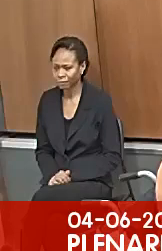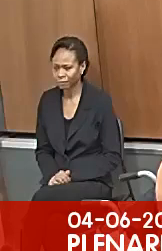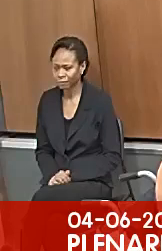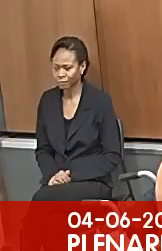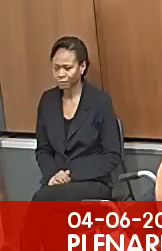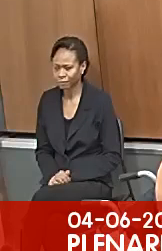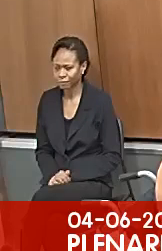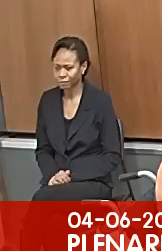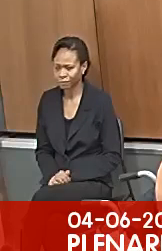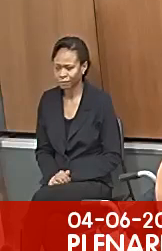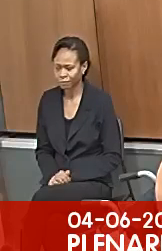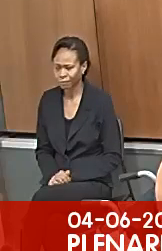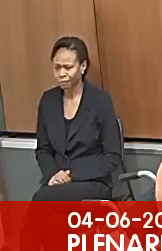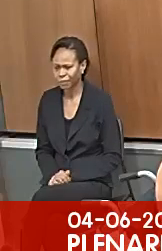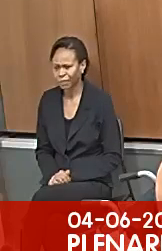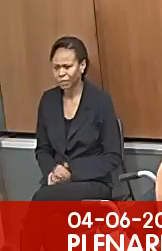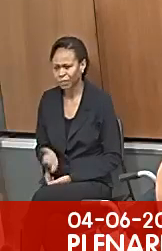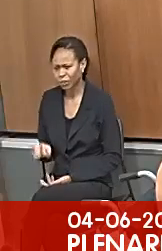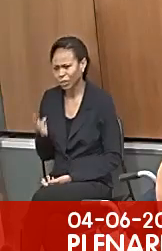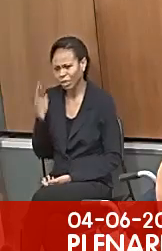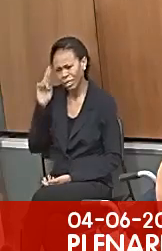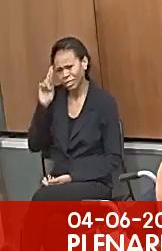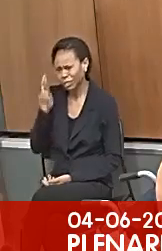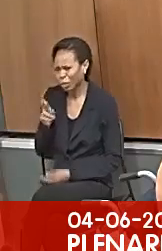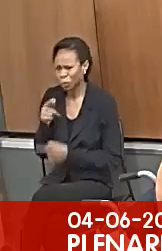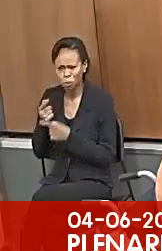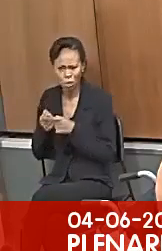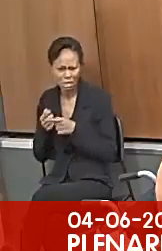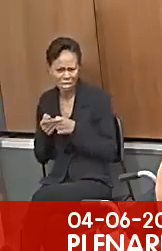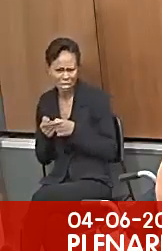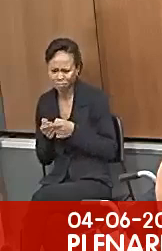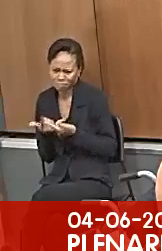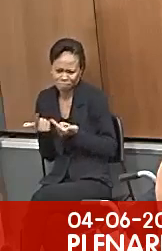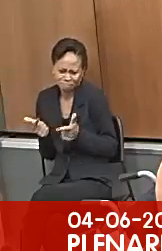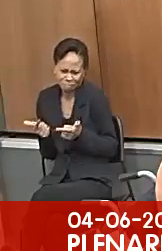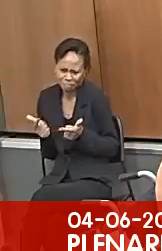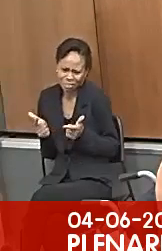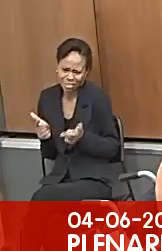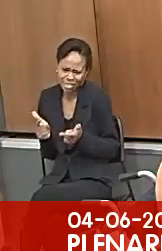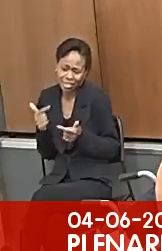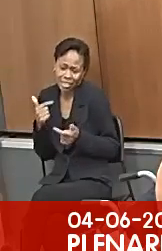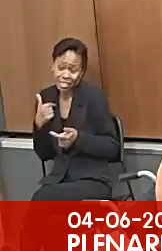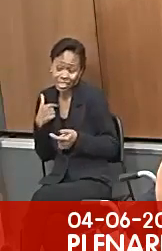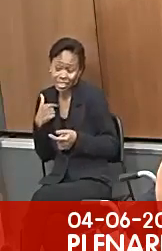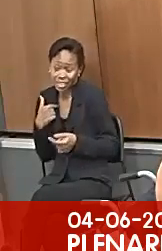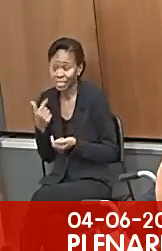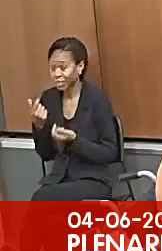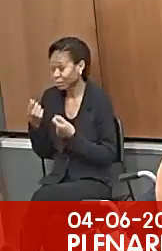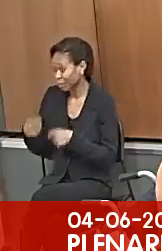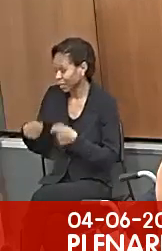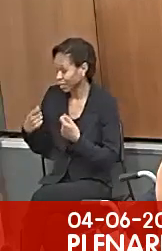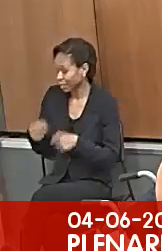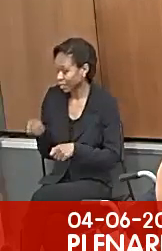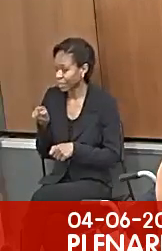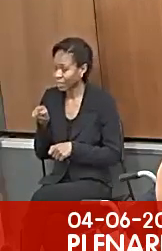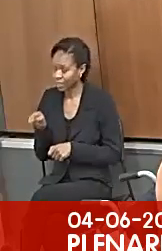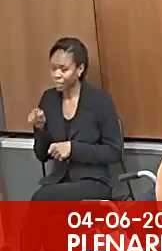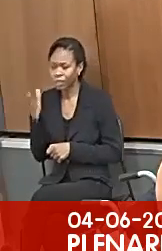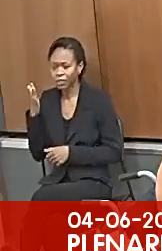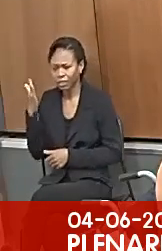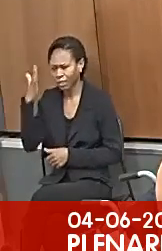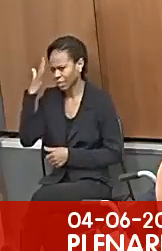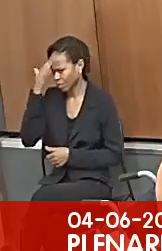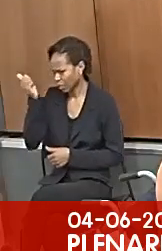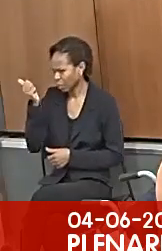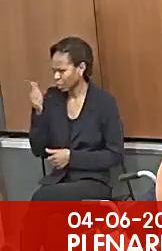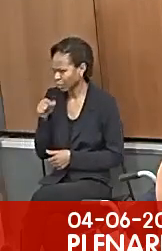Não há uma razão ou porquê pra explicar o quanto eu te preciso, mas eu sei